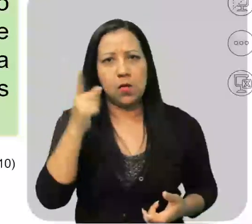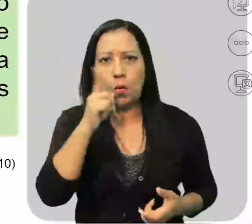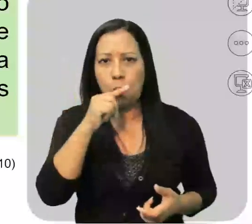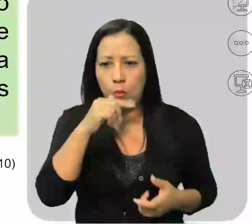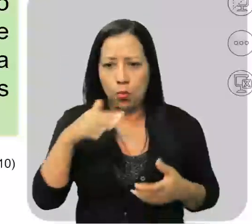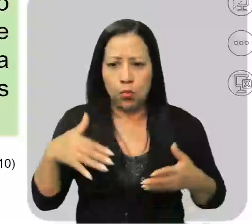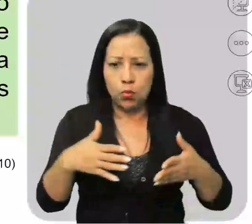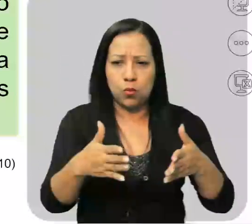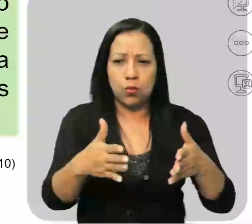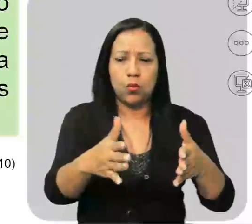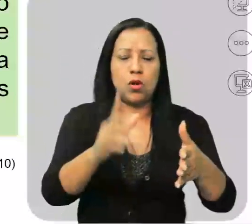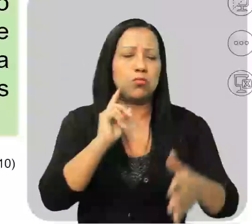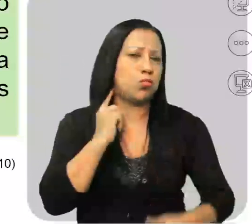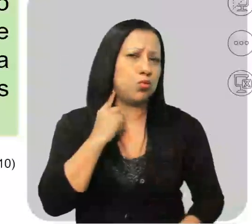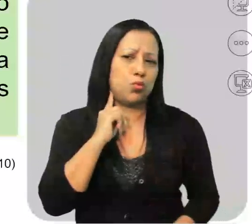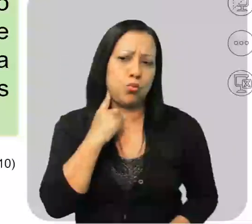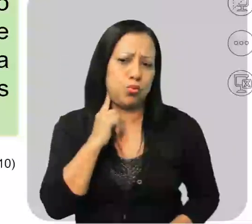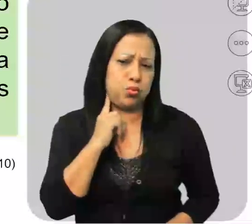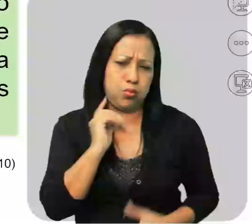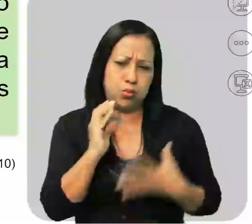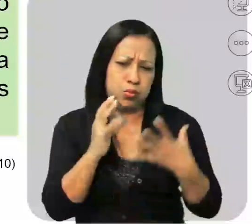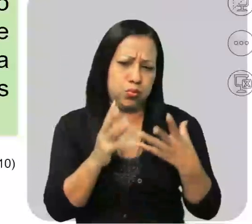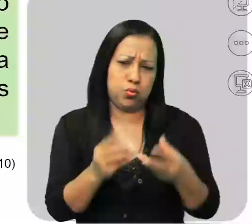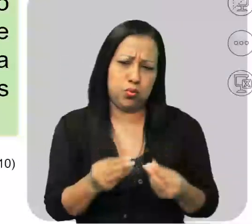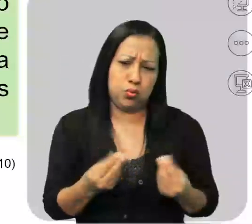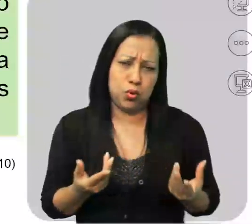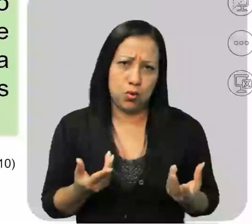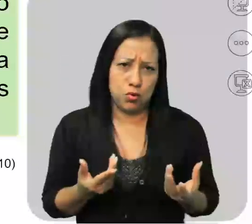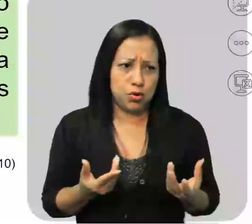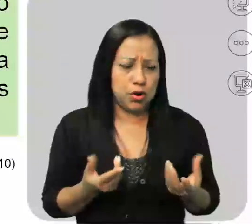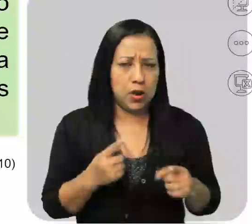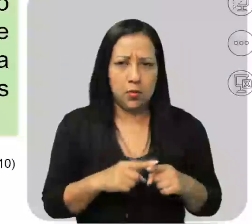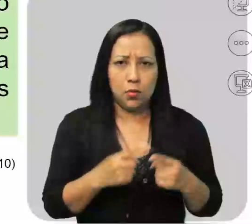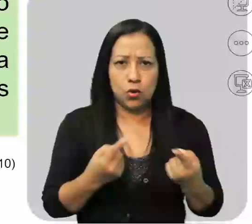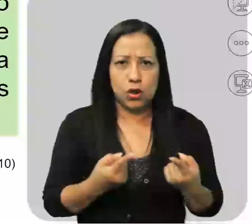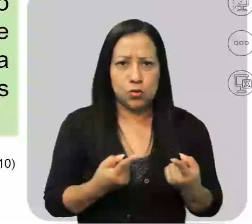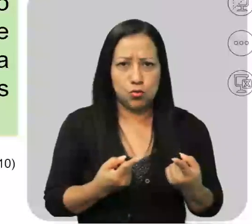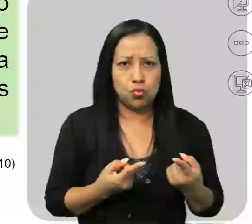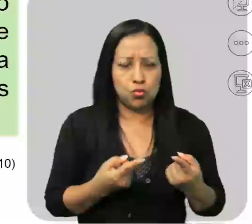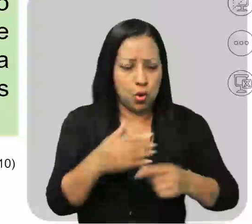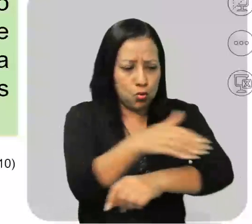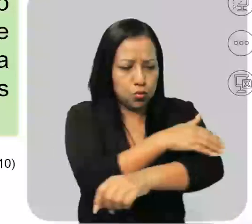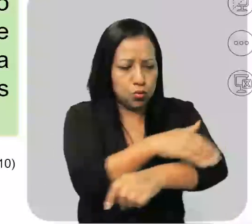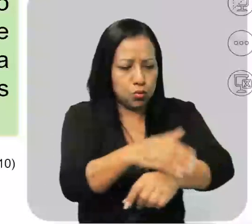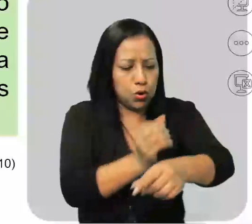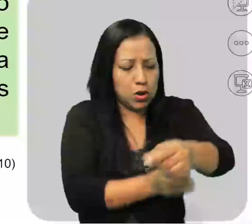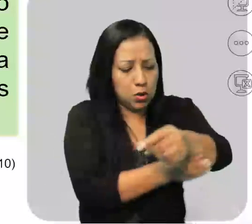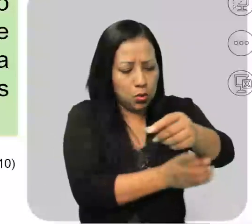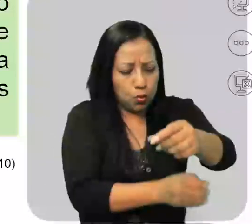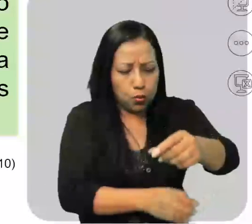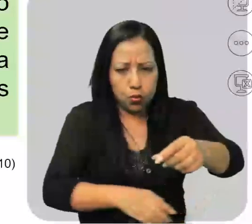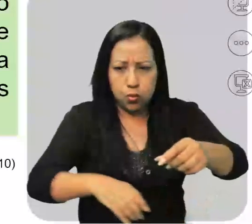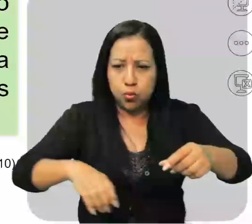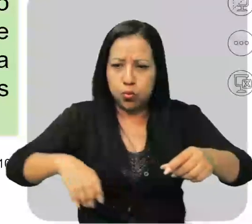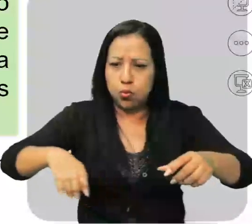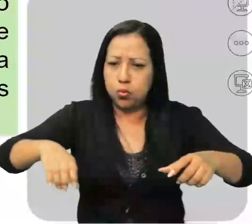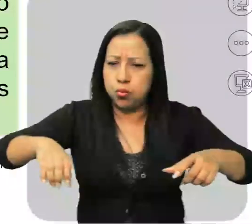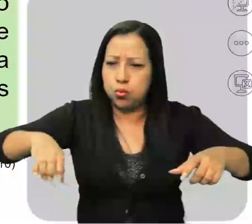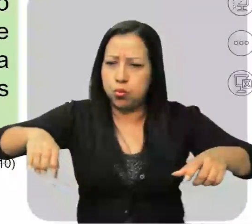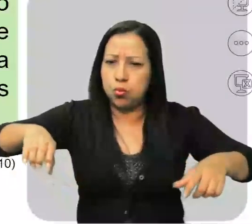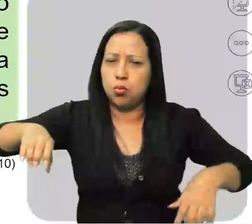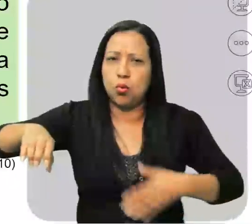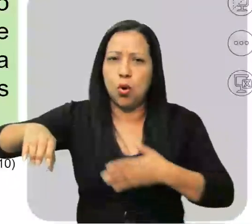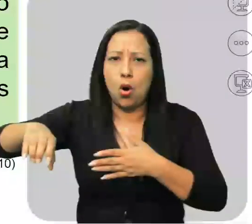poluição é muito grande desses rios, ok? Onde o esgoto, muitas vezes sem